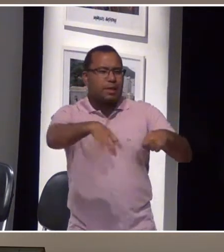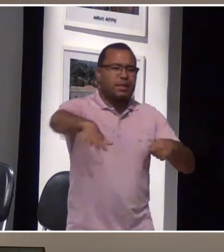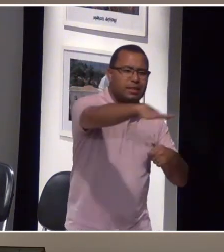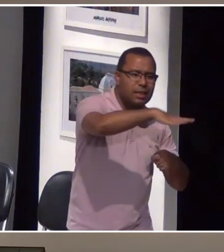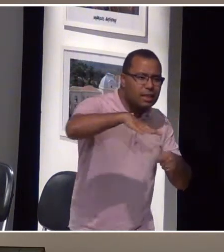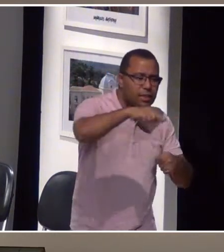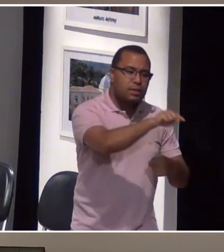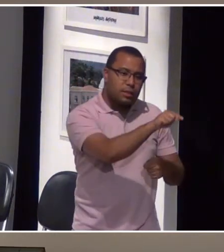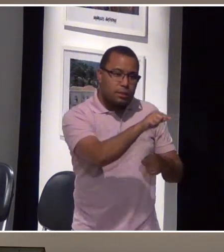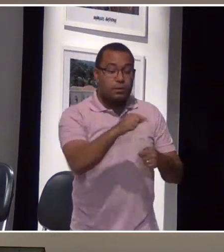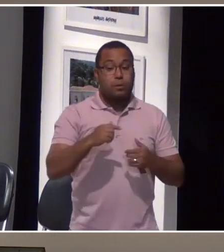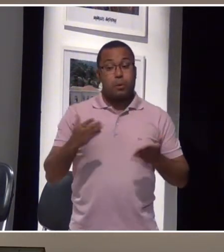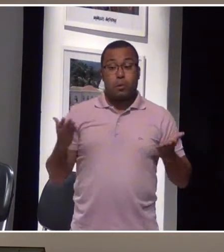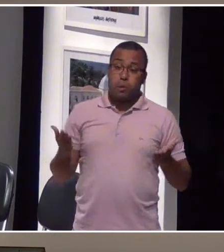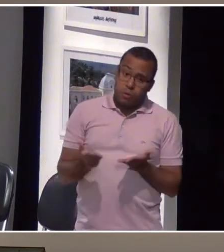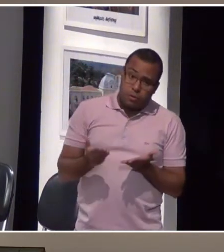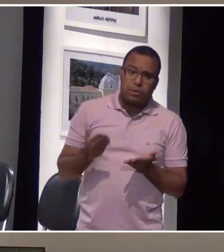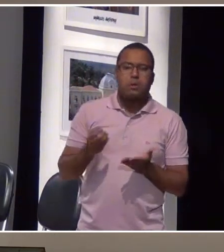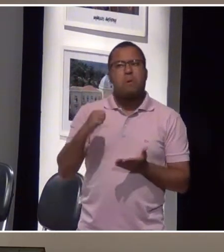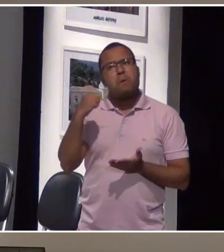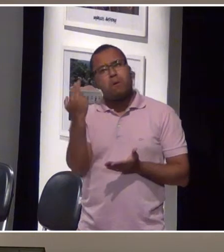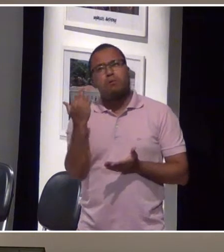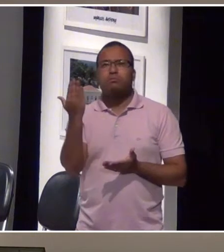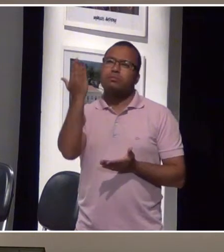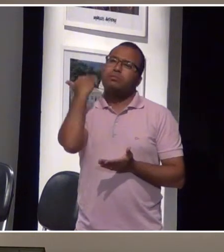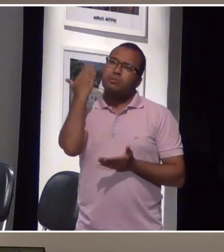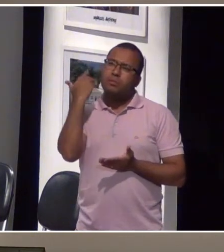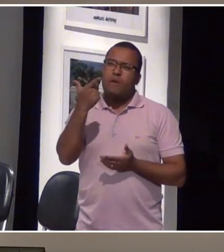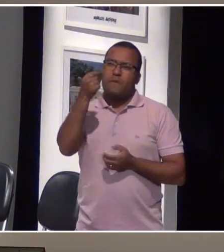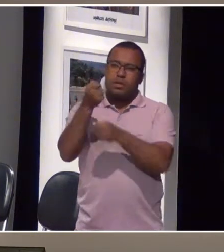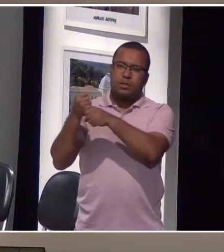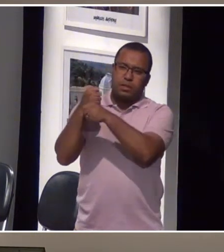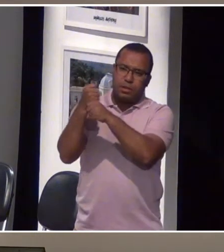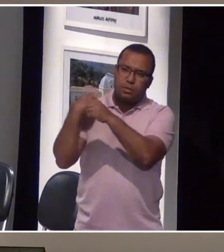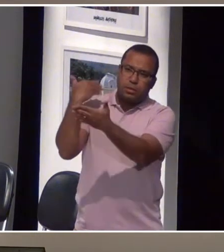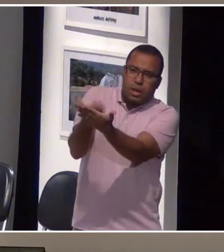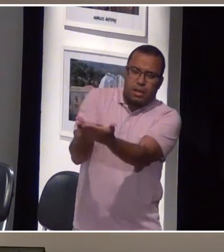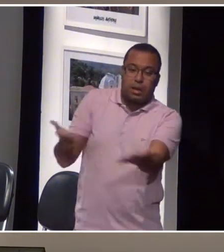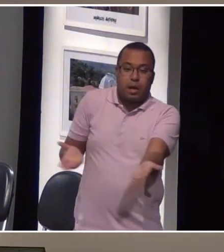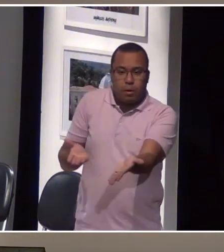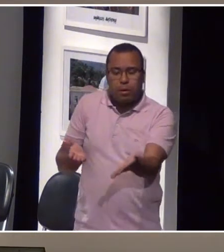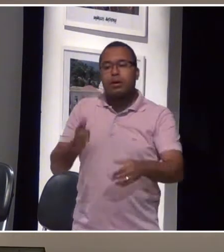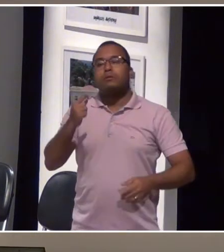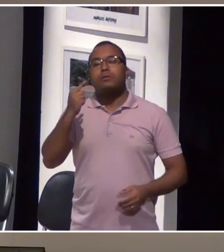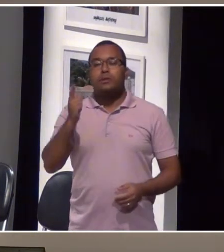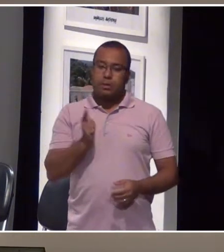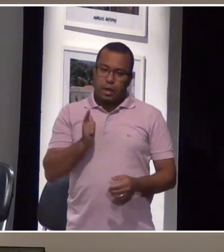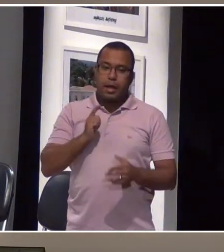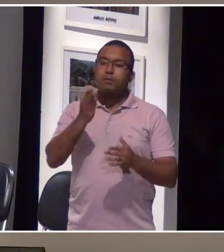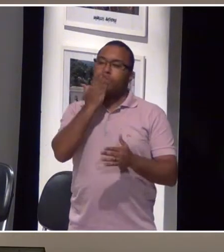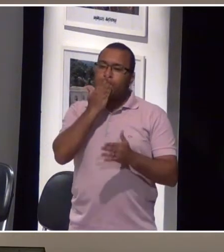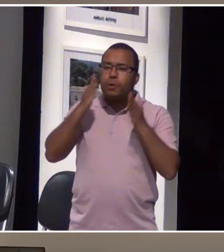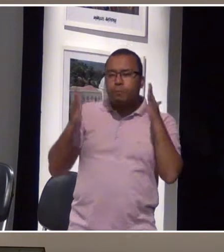demandas. Hoje, ou pelo menos até nos últimos 20 anos e até o momento, a gente vem vivendo